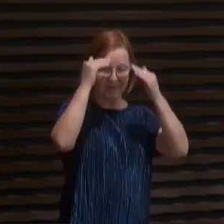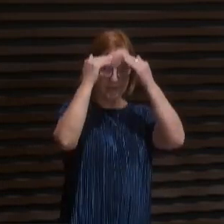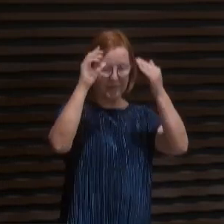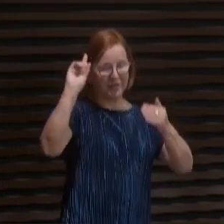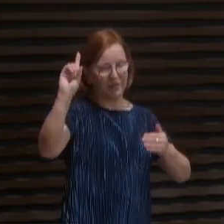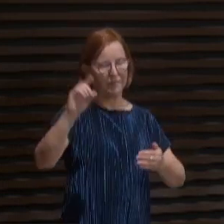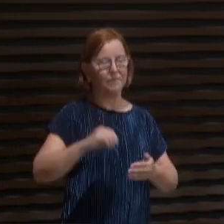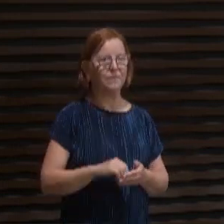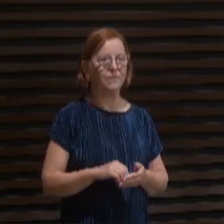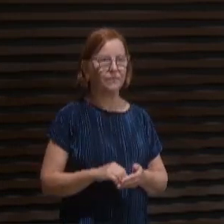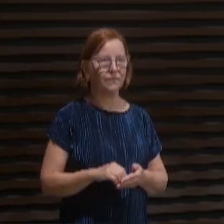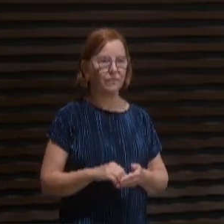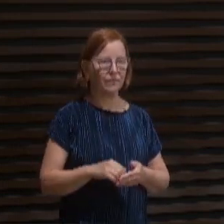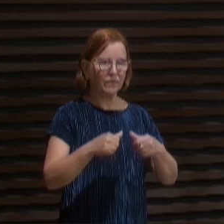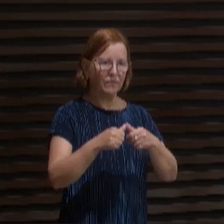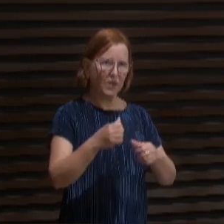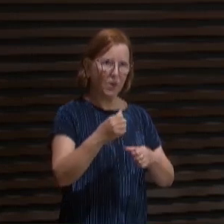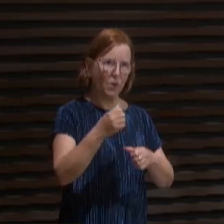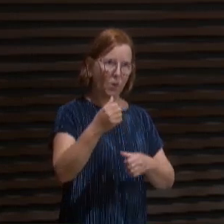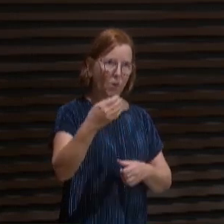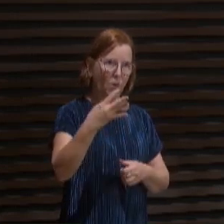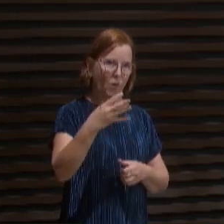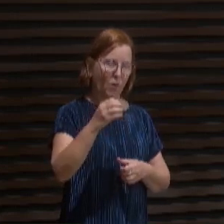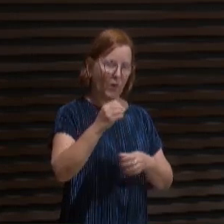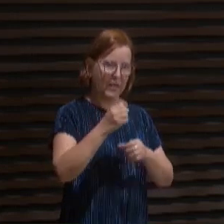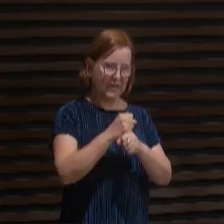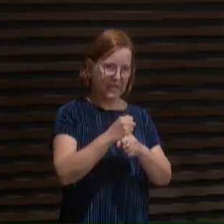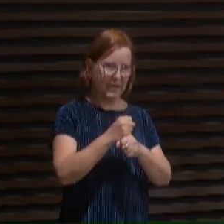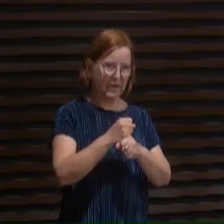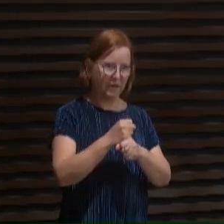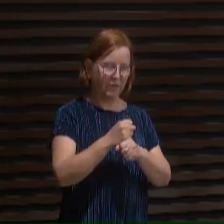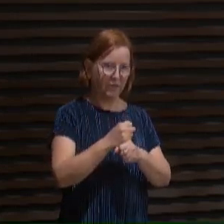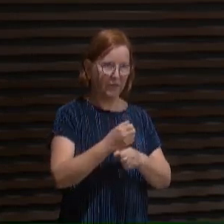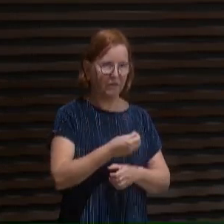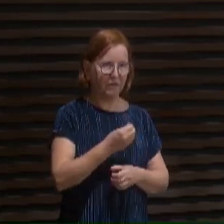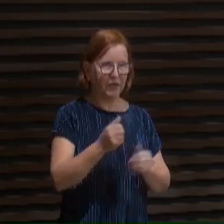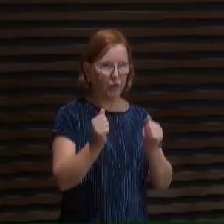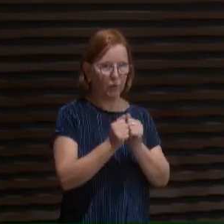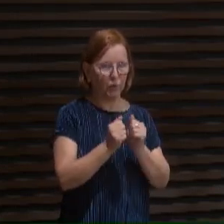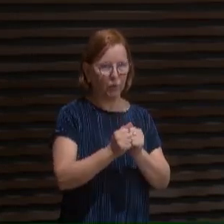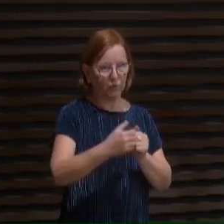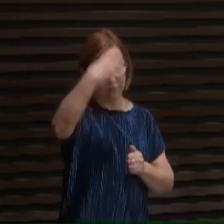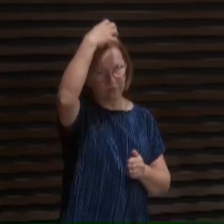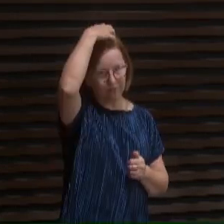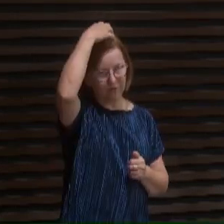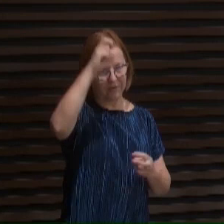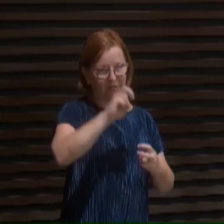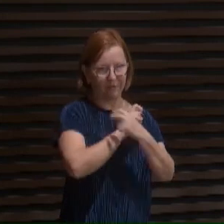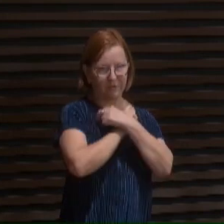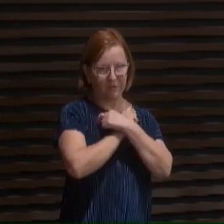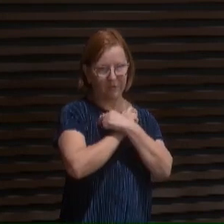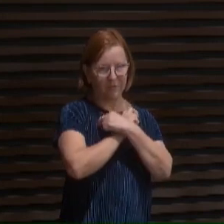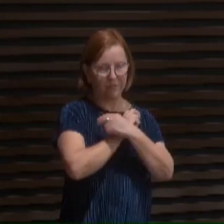Ele passou 40 anos no palácio de Faraó, ele passou 40 anos no